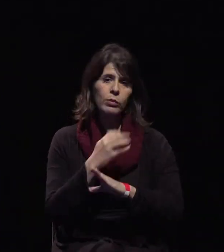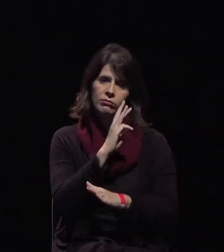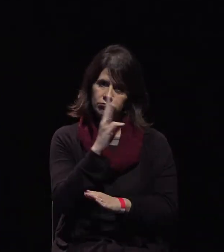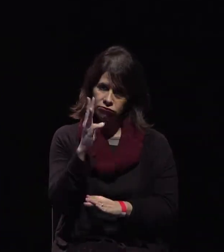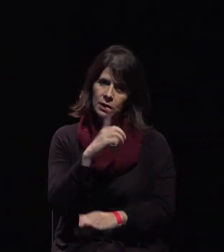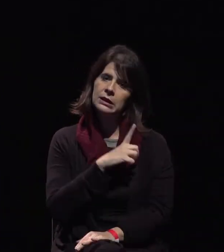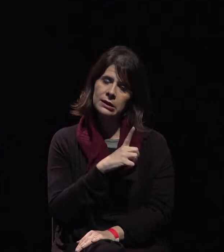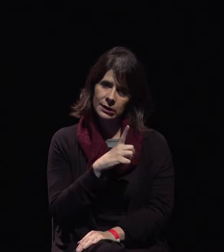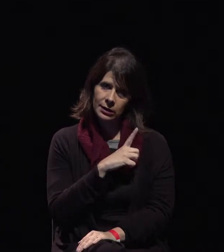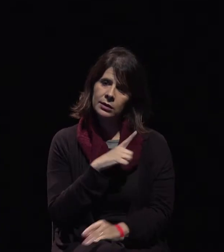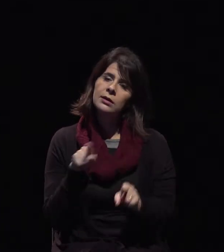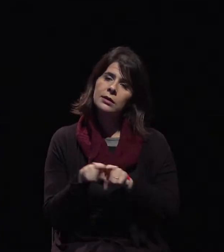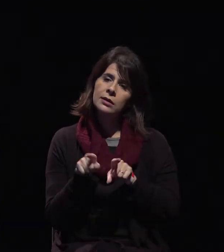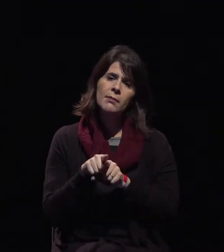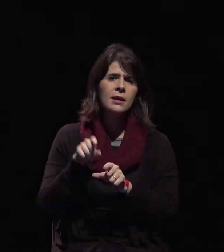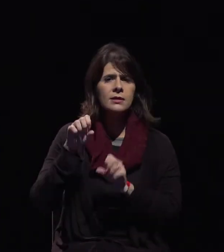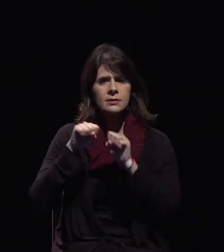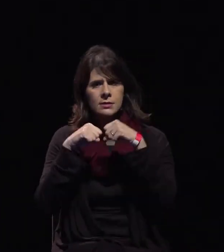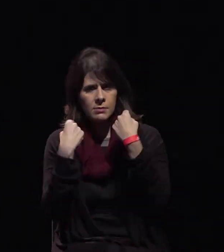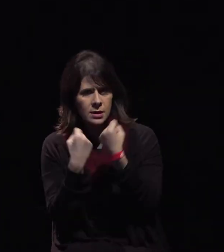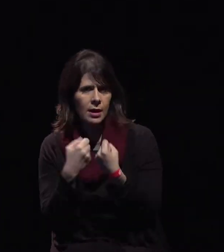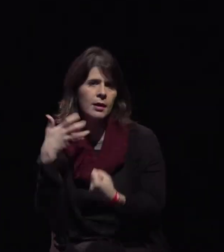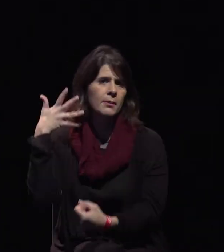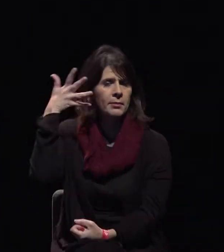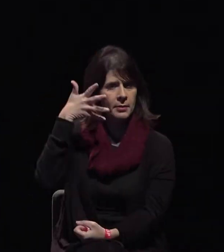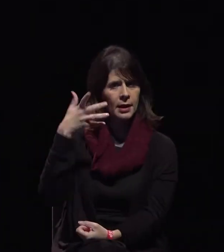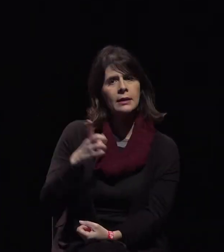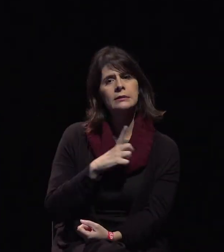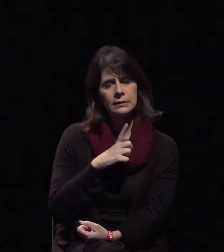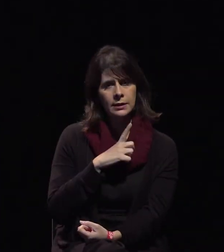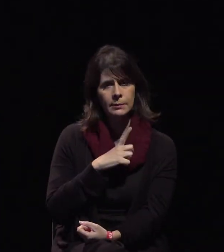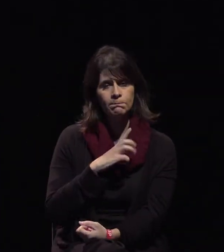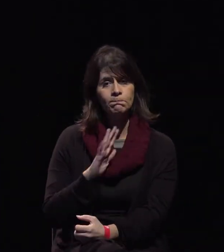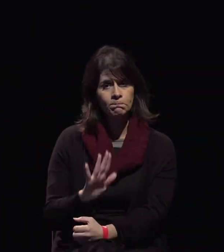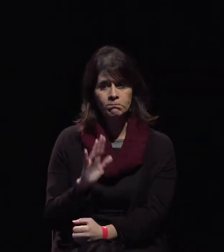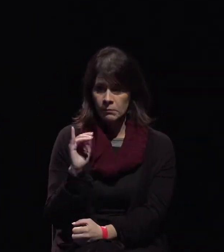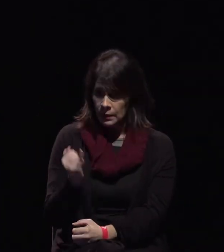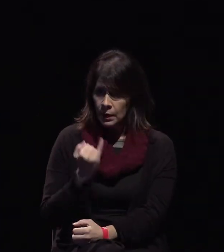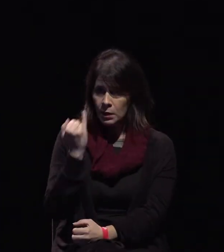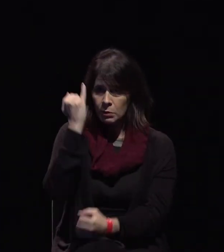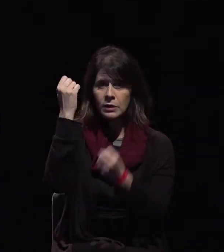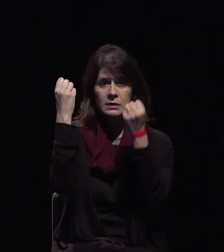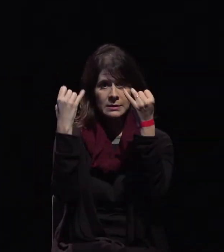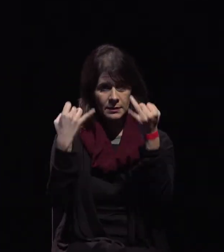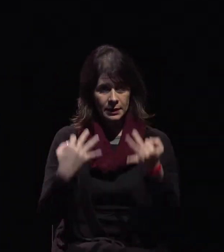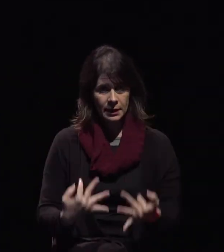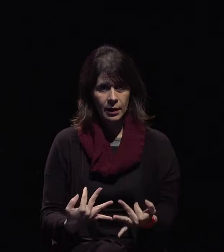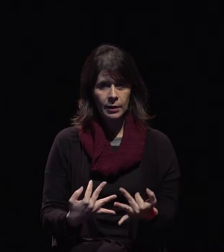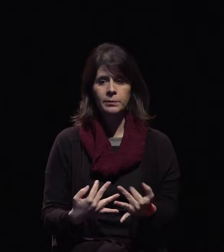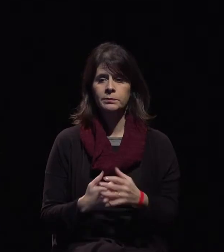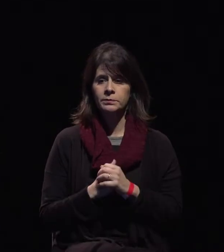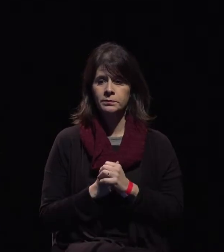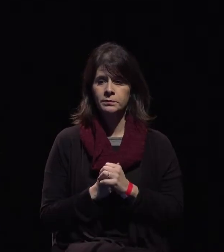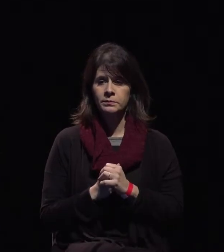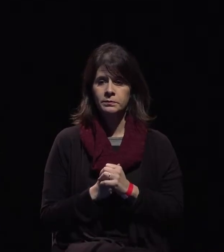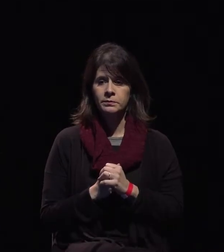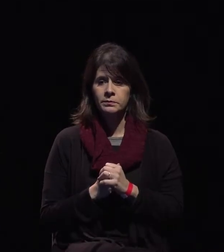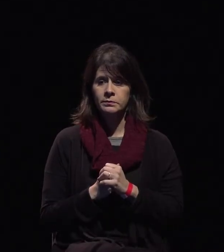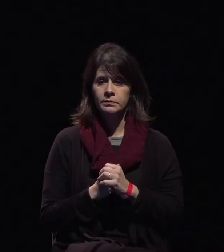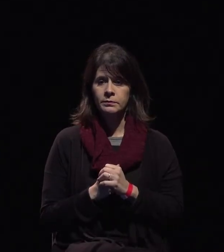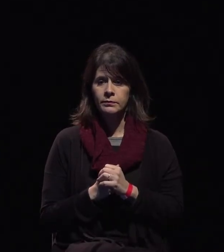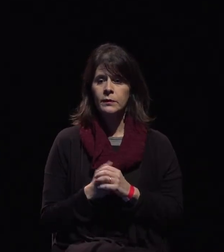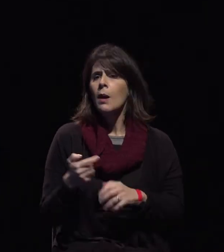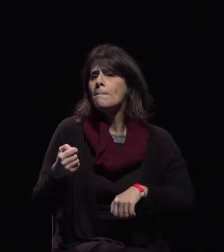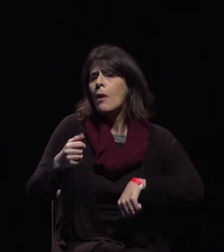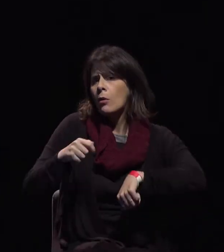online, assim como os nossos seminários e palestras. Uma coisa importante que eu gostaria que vocês soubessem é que, recentemente, o